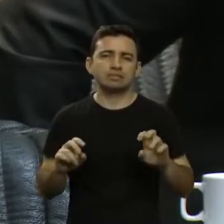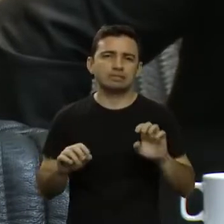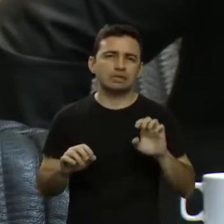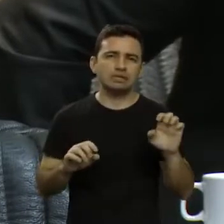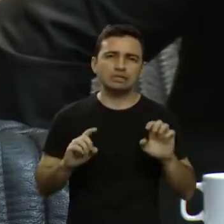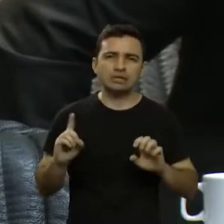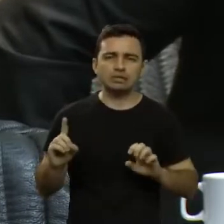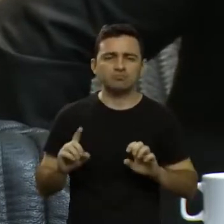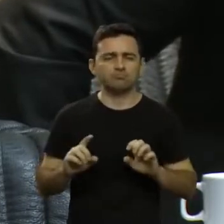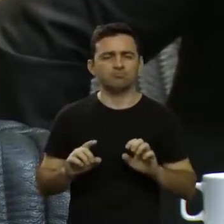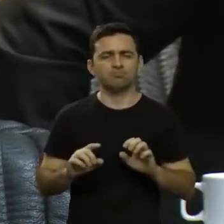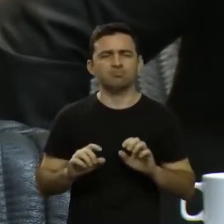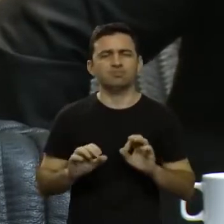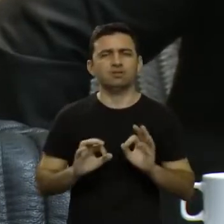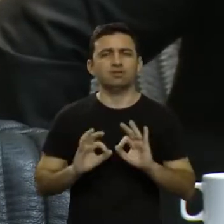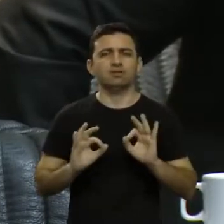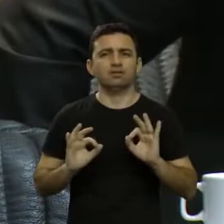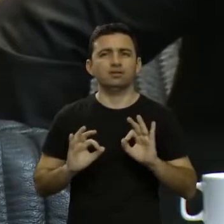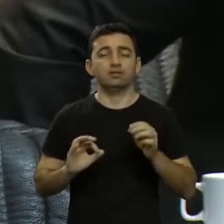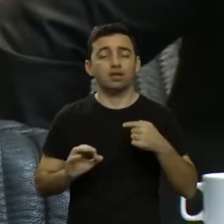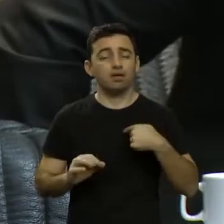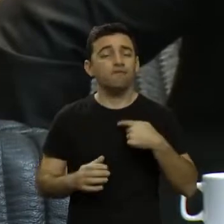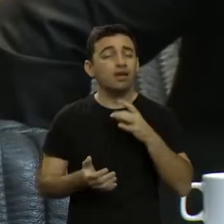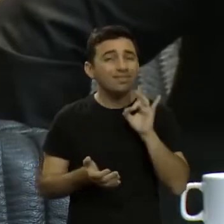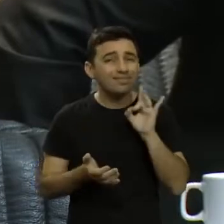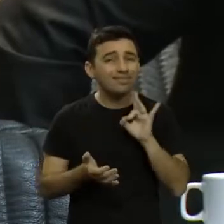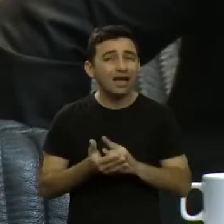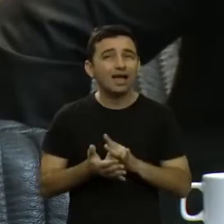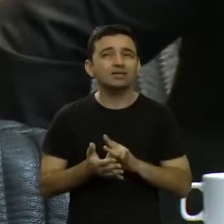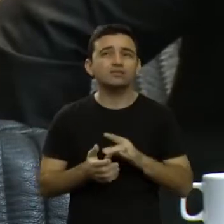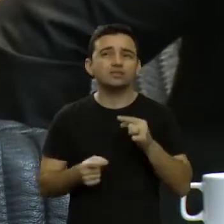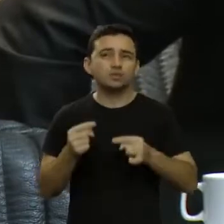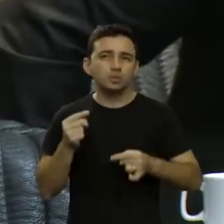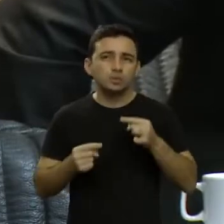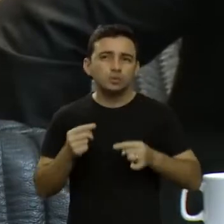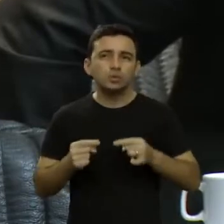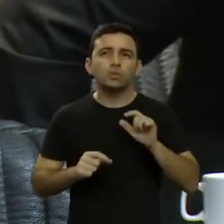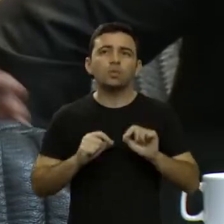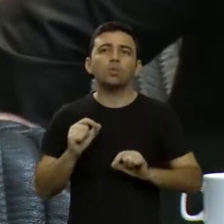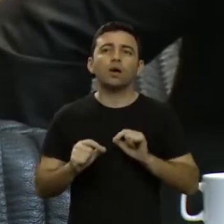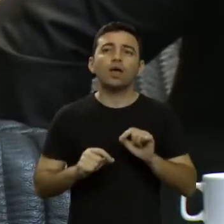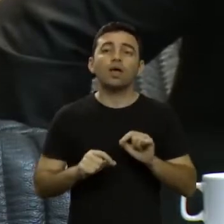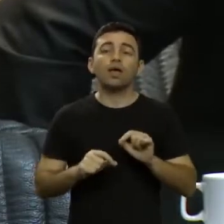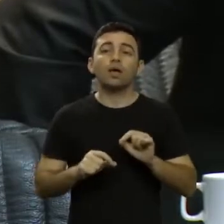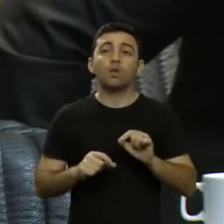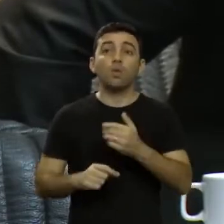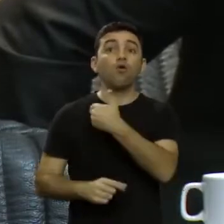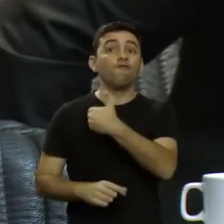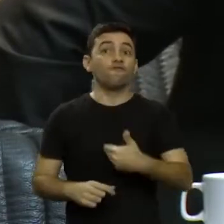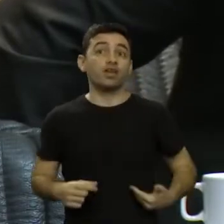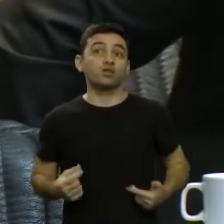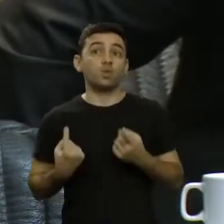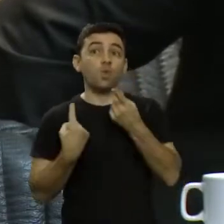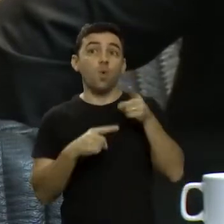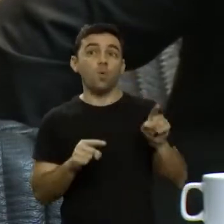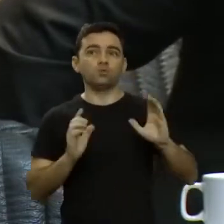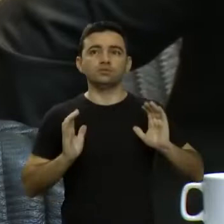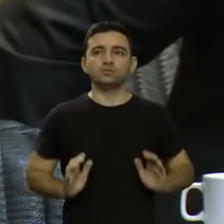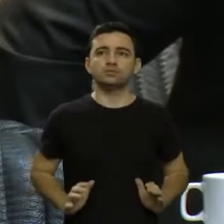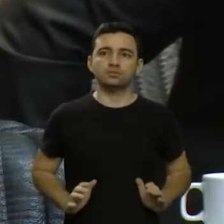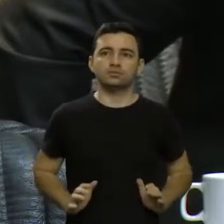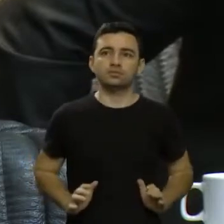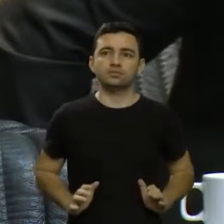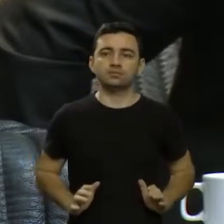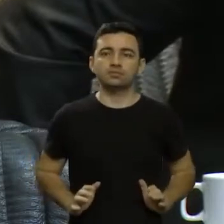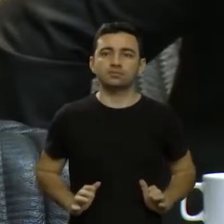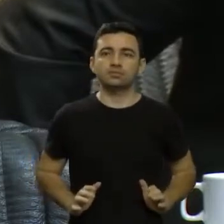verdadeira luta, às vezes eu tenho essa impressão, é o Estado contra o cidadão. É o Estado